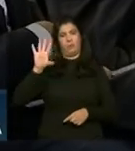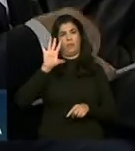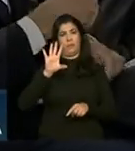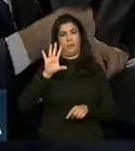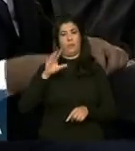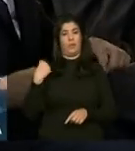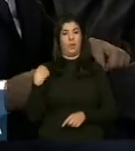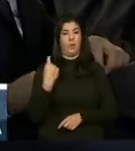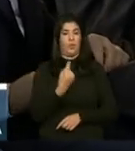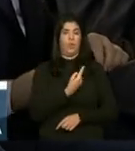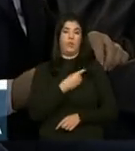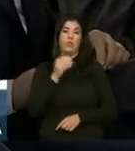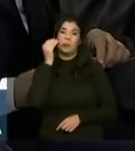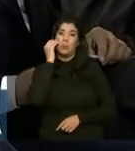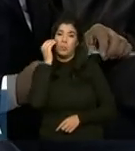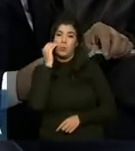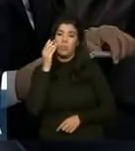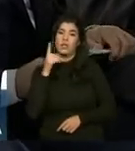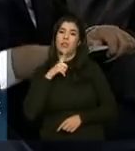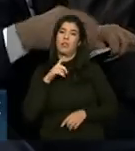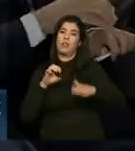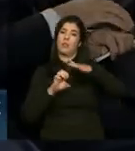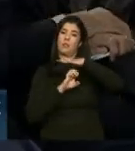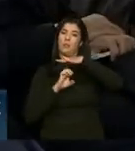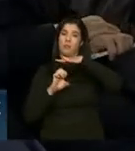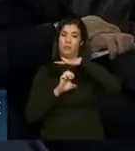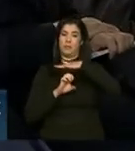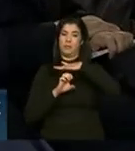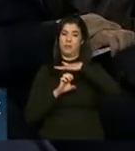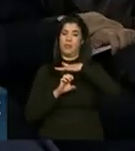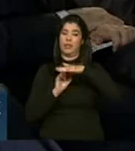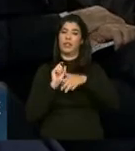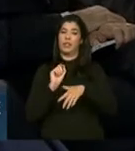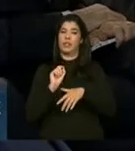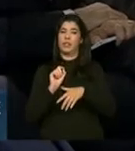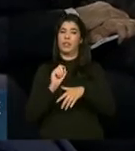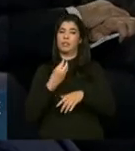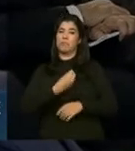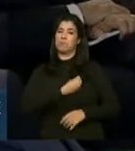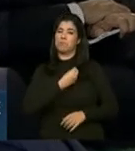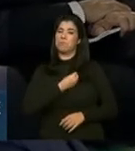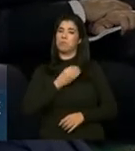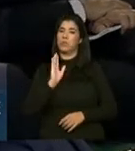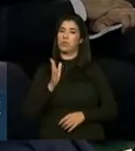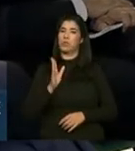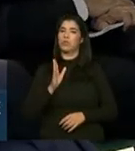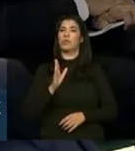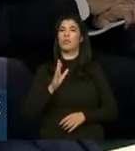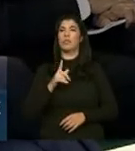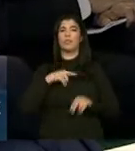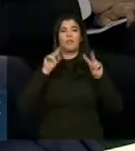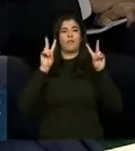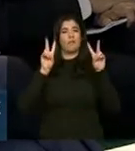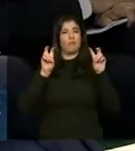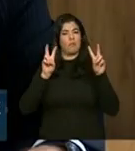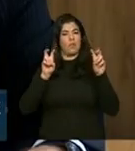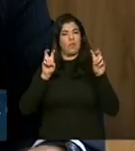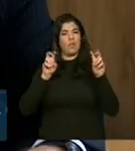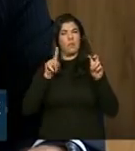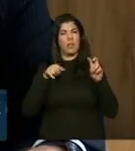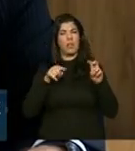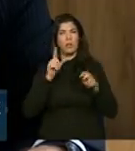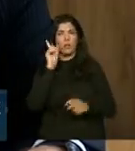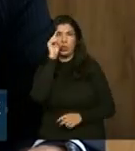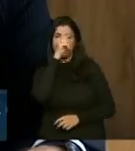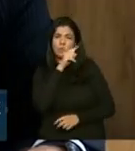Lógico que, com a experiência empresarial, né, que se vive, né, esse tema é complexo e